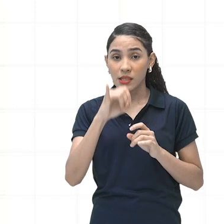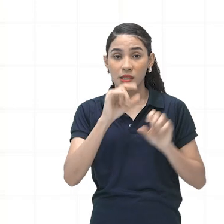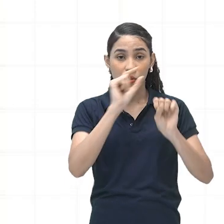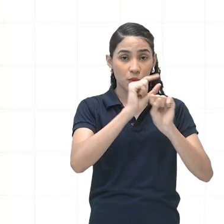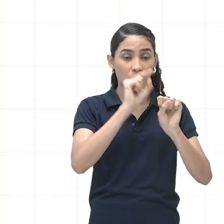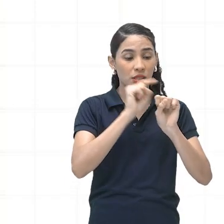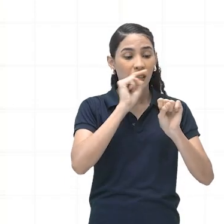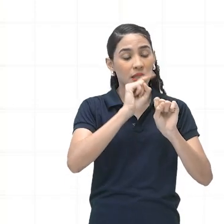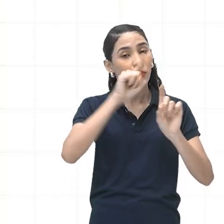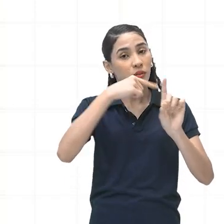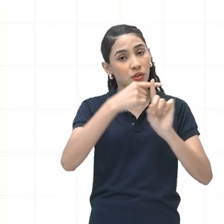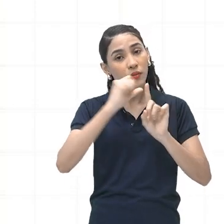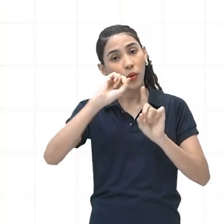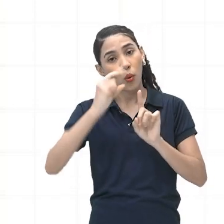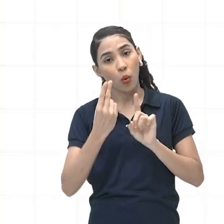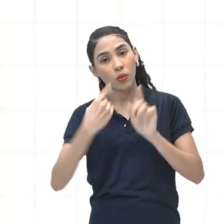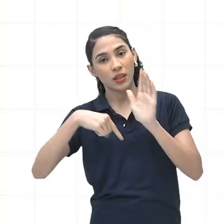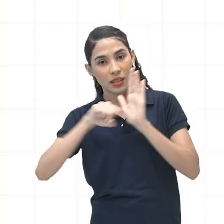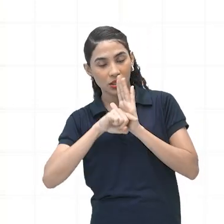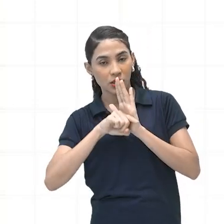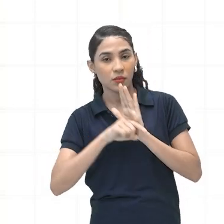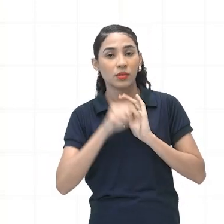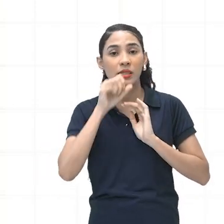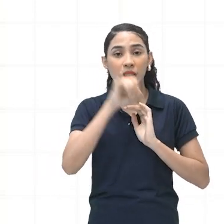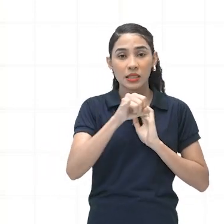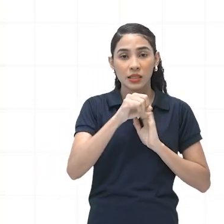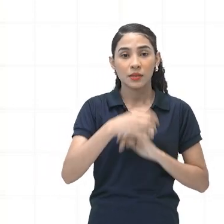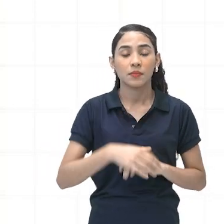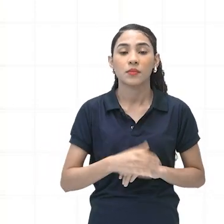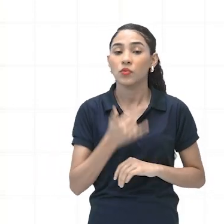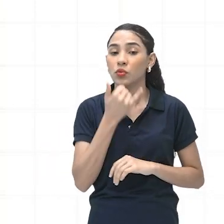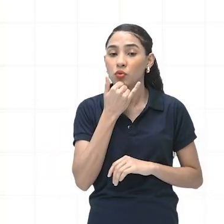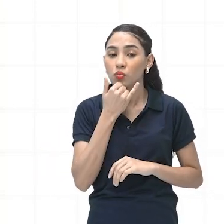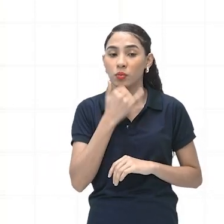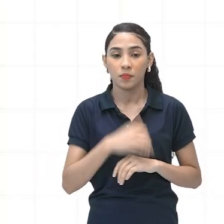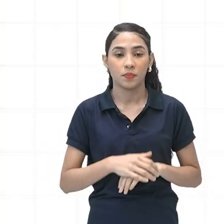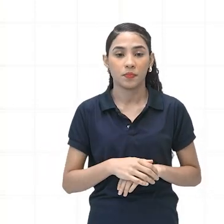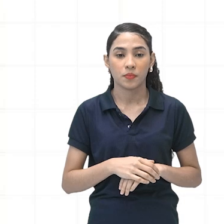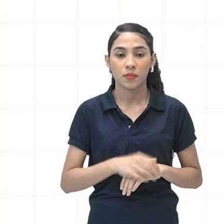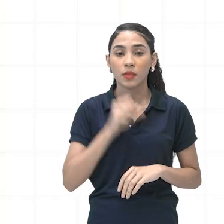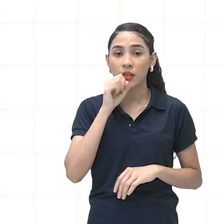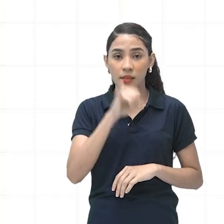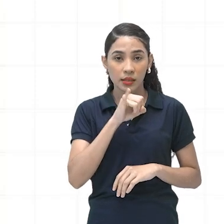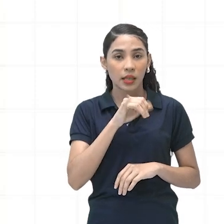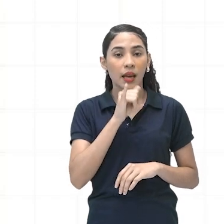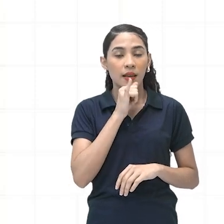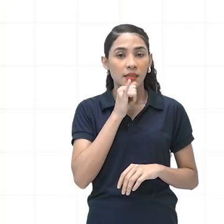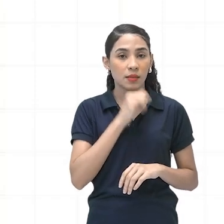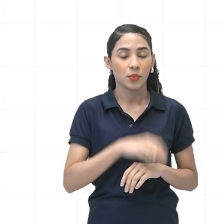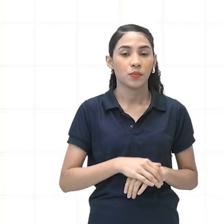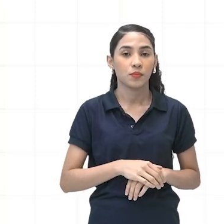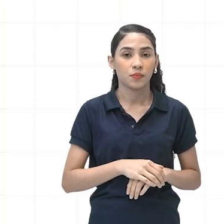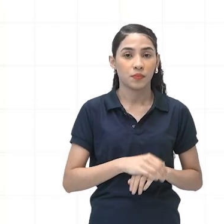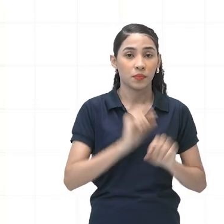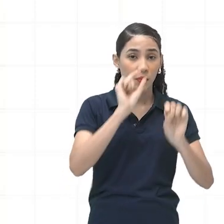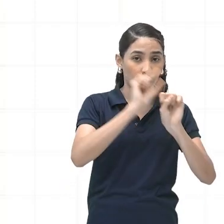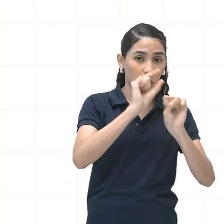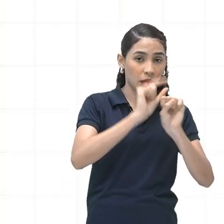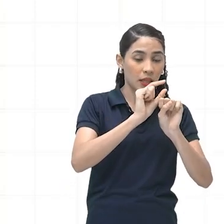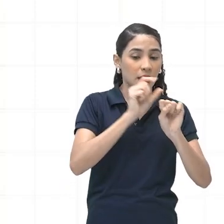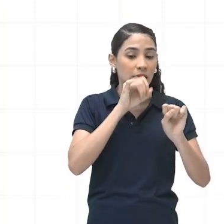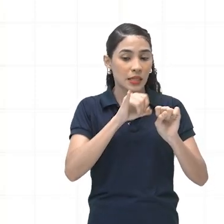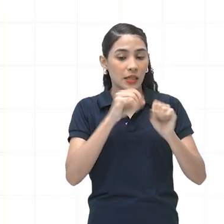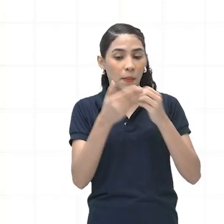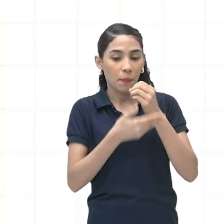expoente é positivo ou negativo. Se o índice da potência, se o índice da potência, quando a base